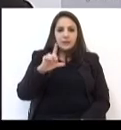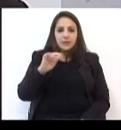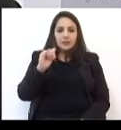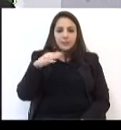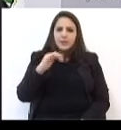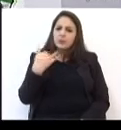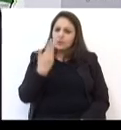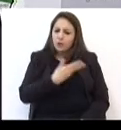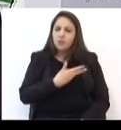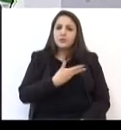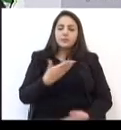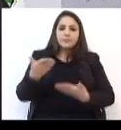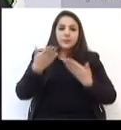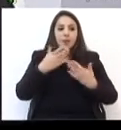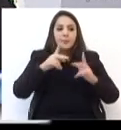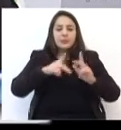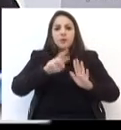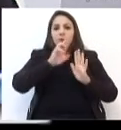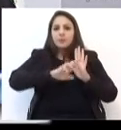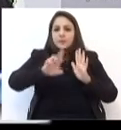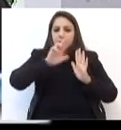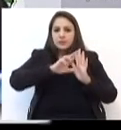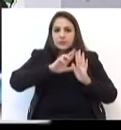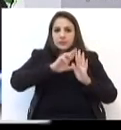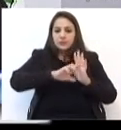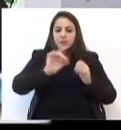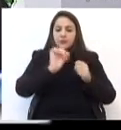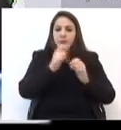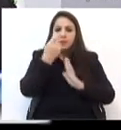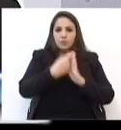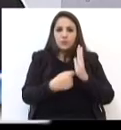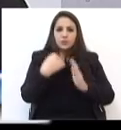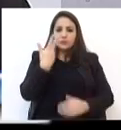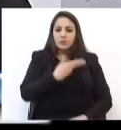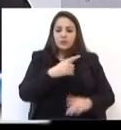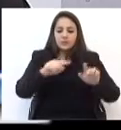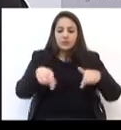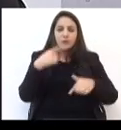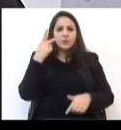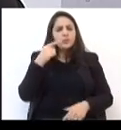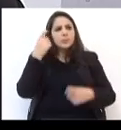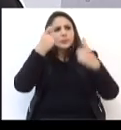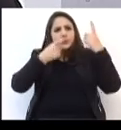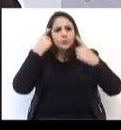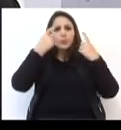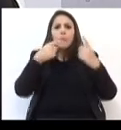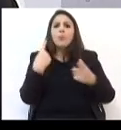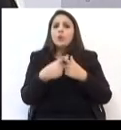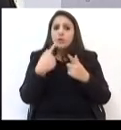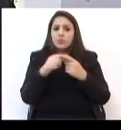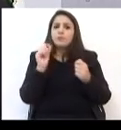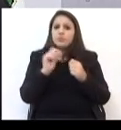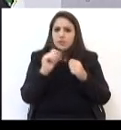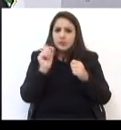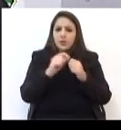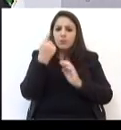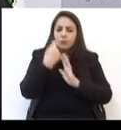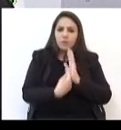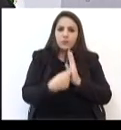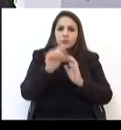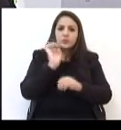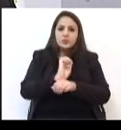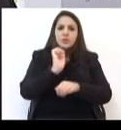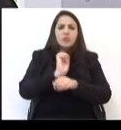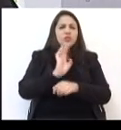estivemos recebendo representantes que fizeram esse concurso no nosso gabinete, que se preocupam pelo fato que prestaram